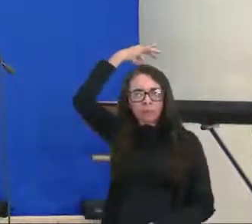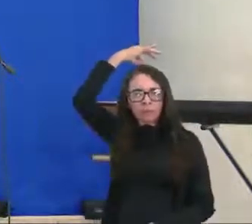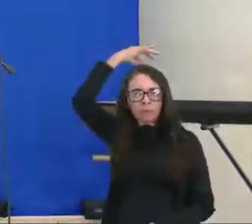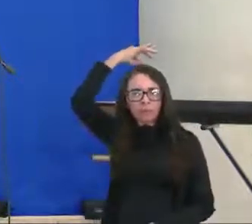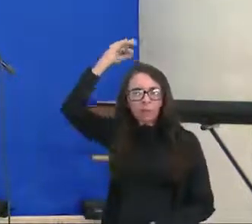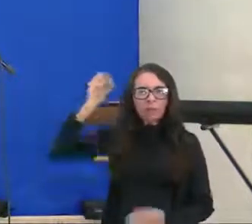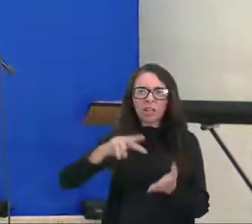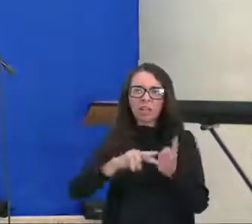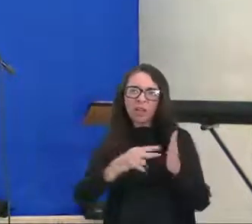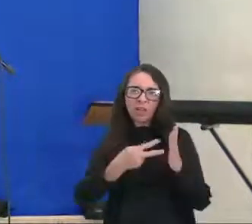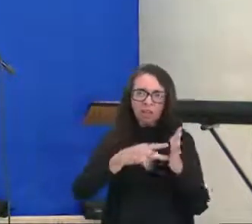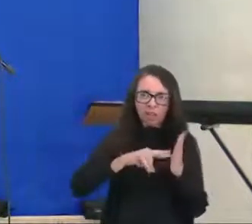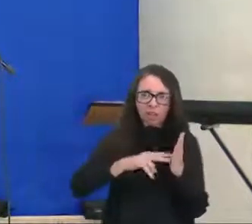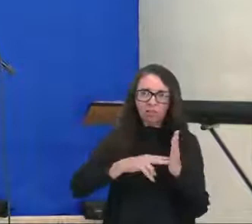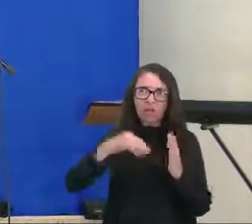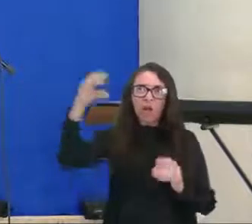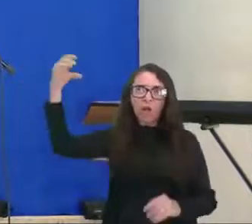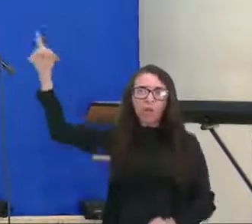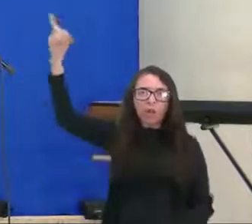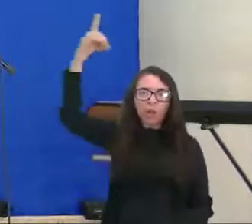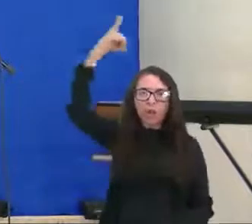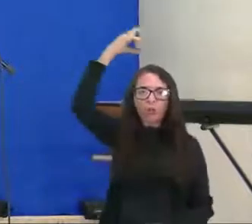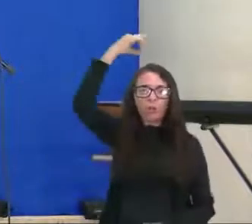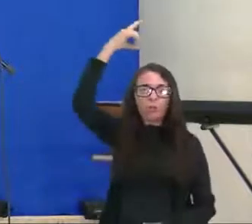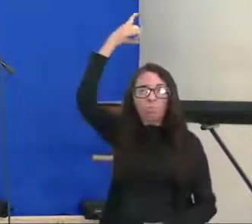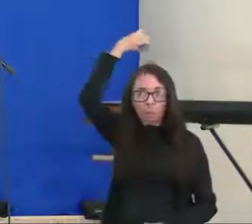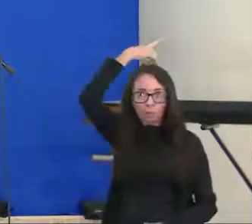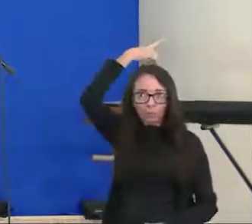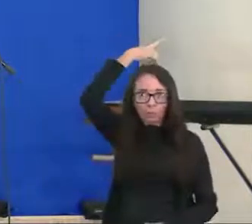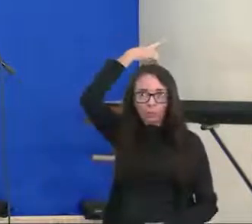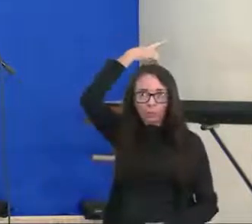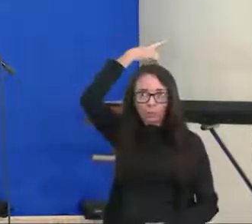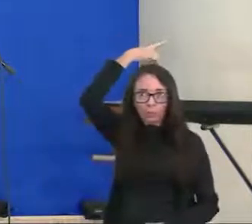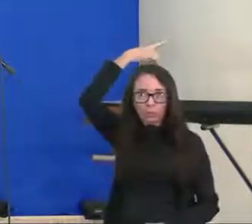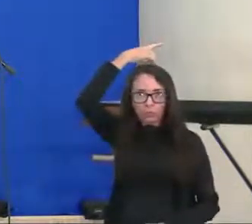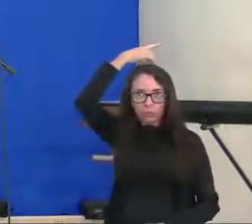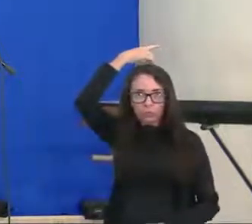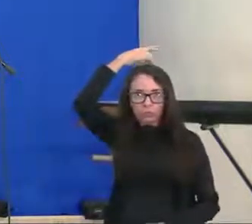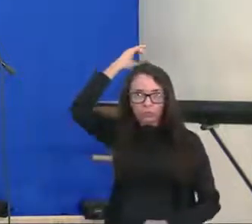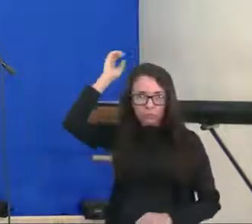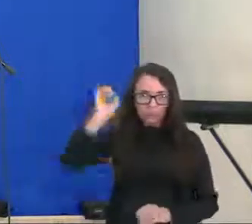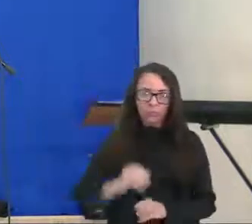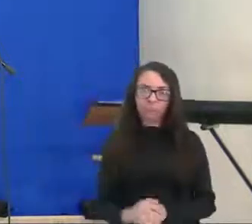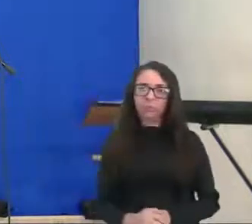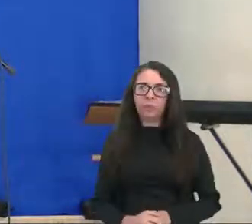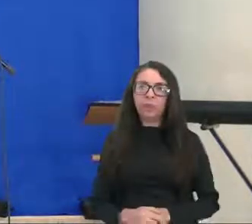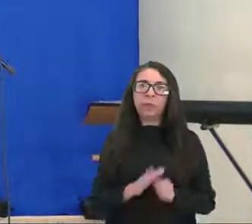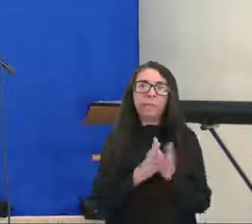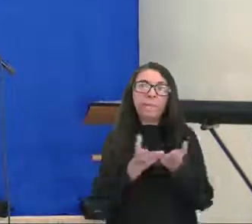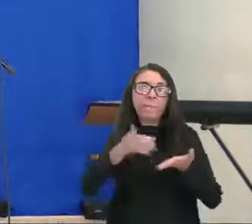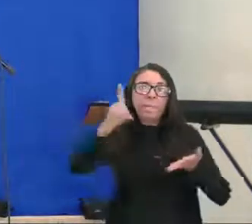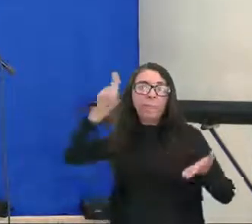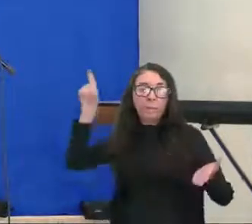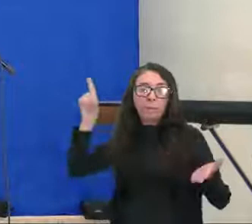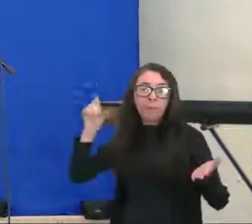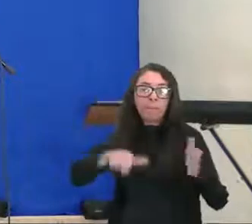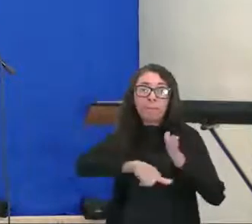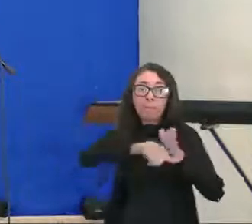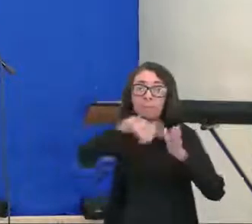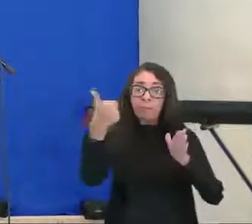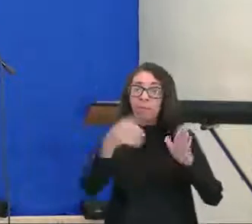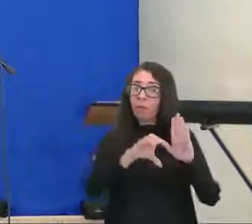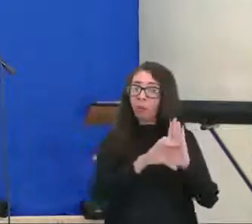2:38. A primeira parte de 1 Coríntios, né, capítulo de número 12, dos versos 1 ao